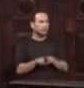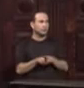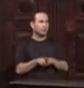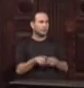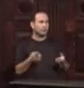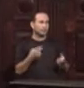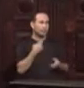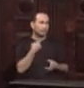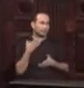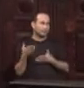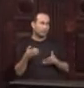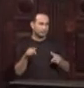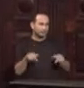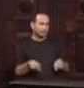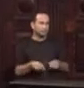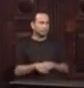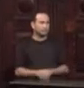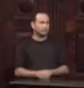gente não pode ter aqui